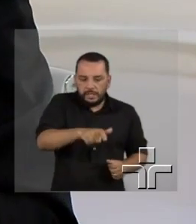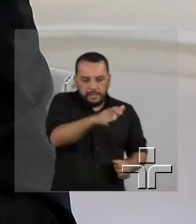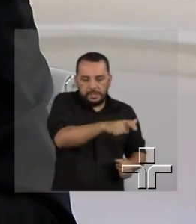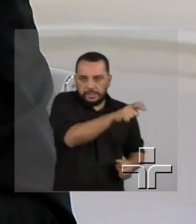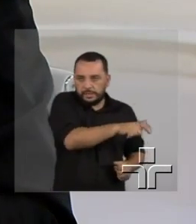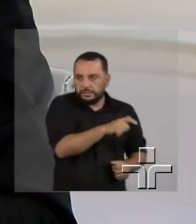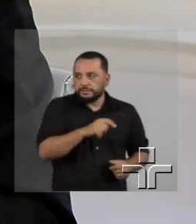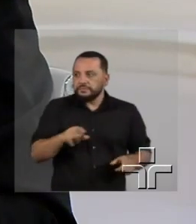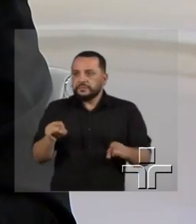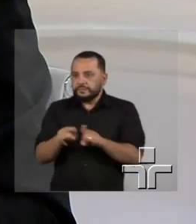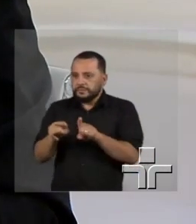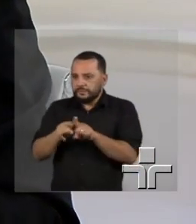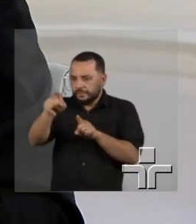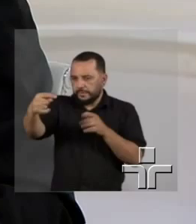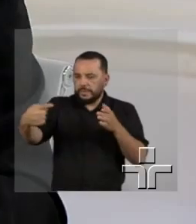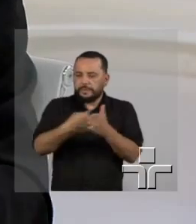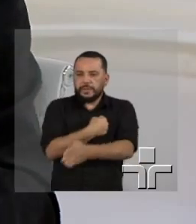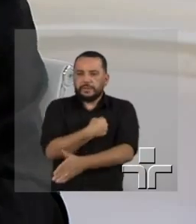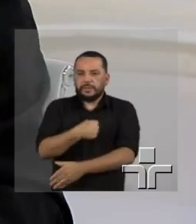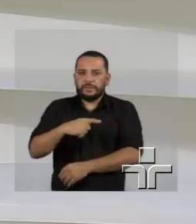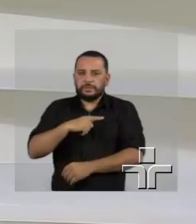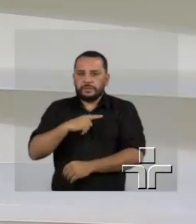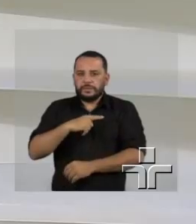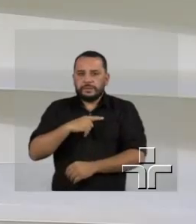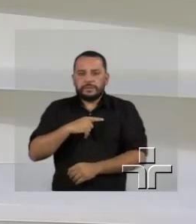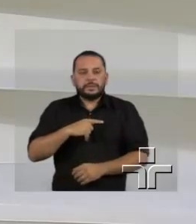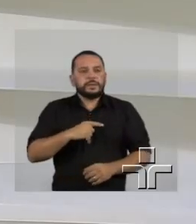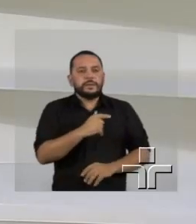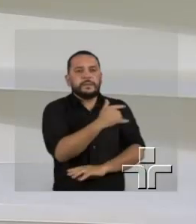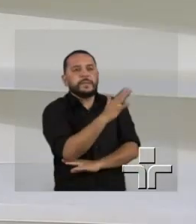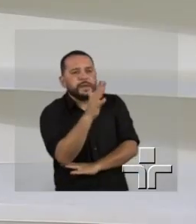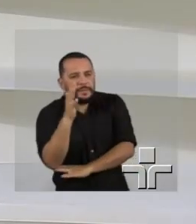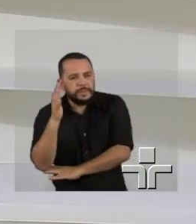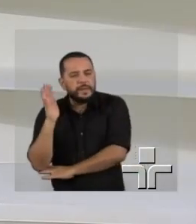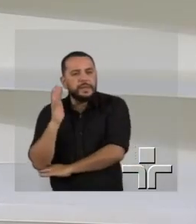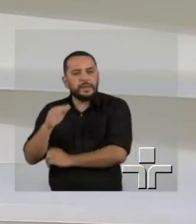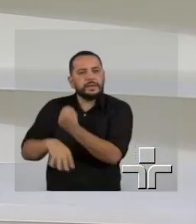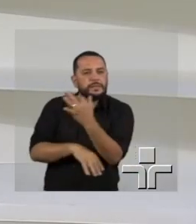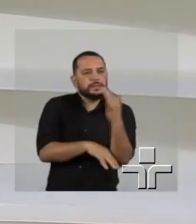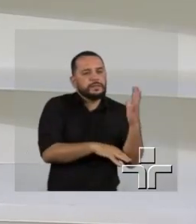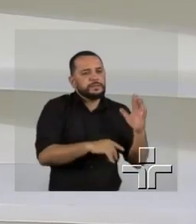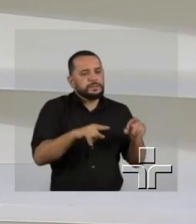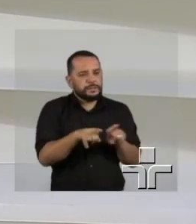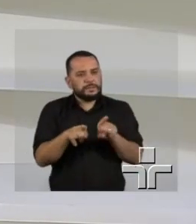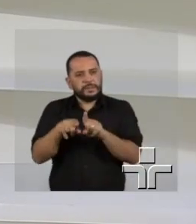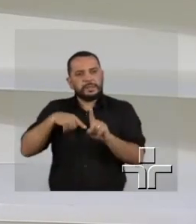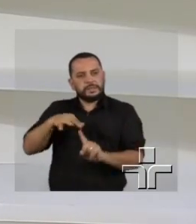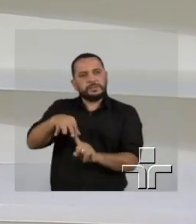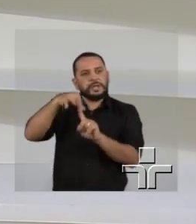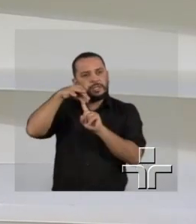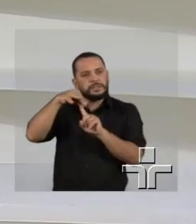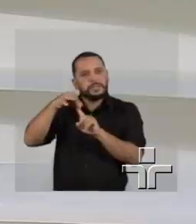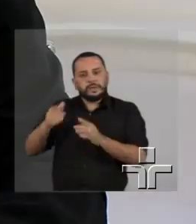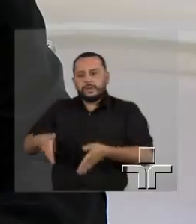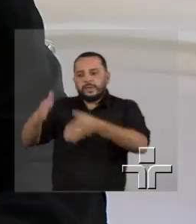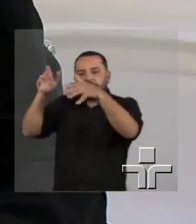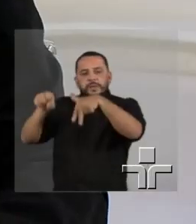Nesse ambiental aí, você vai para a Amazônia, que tem um apelo internacional, certo ou errado, não vamos discutir